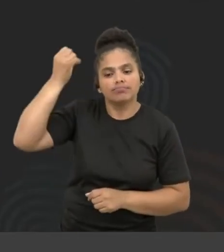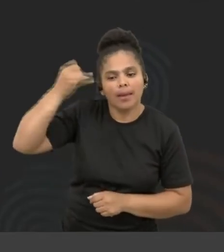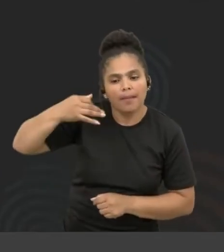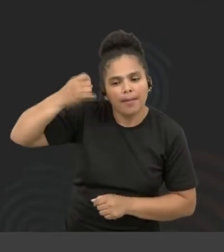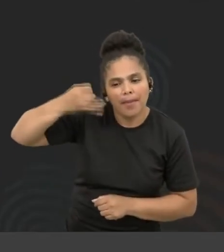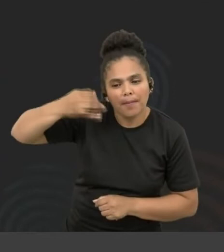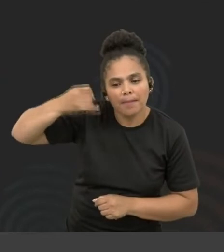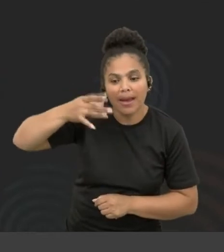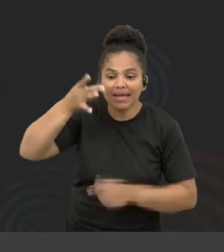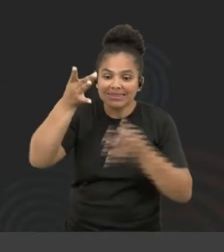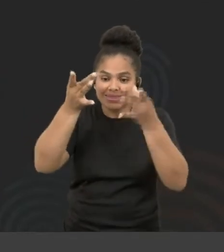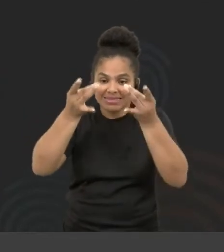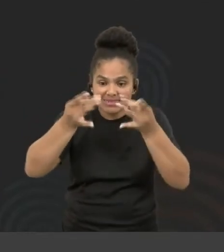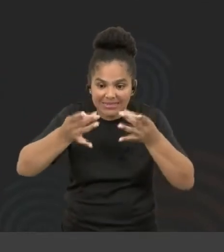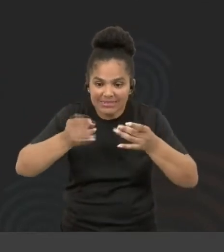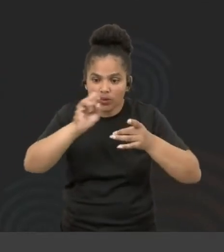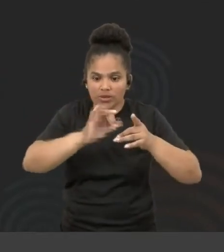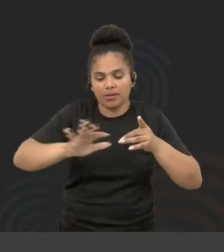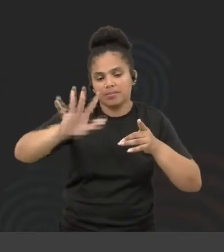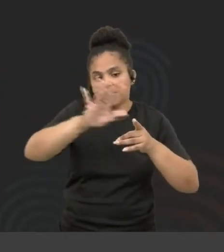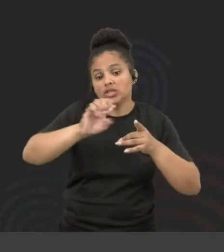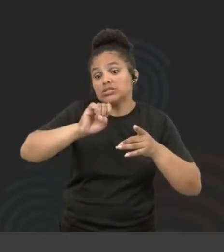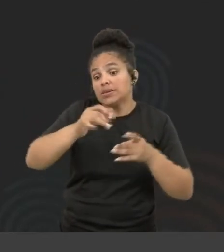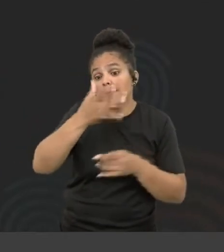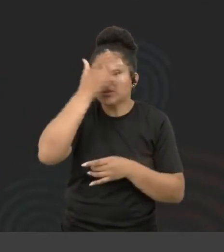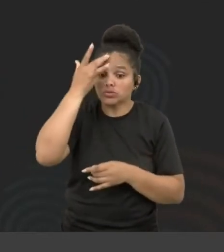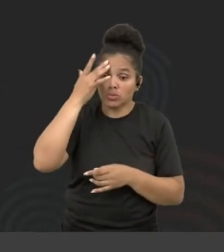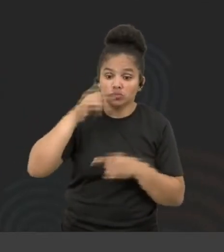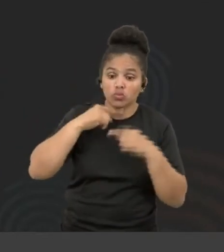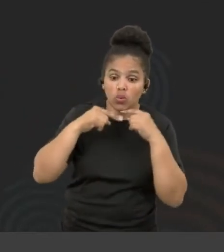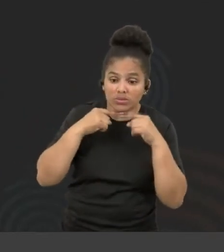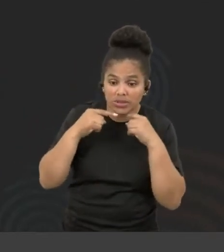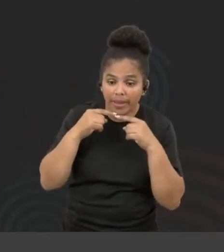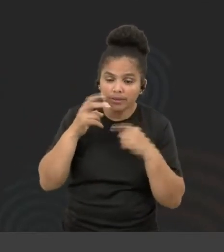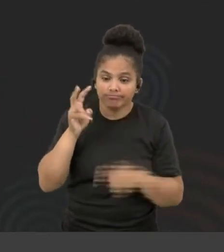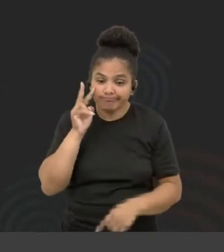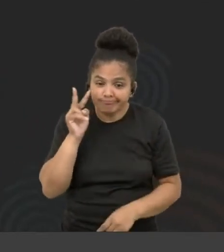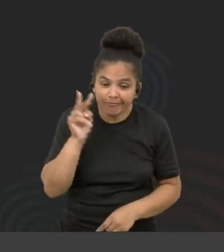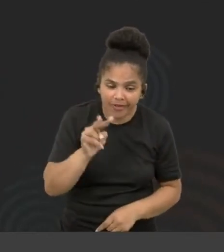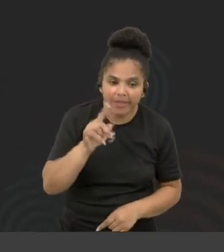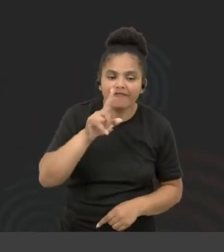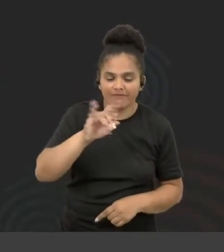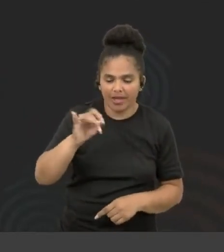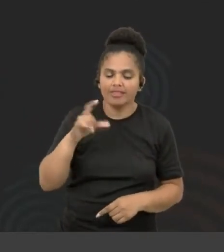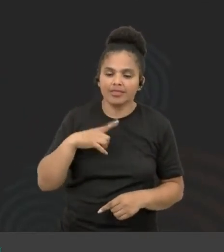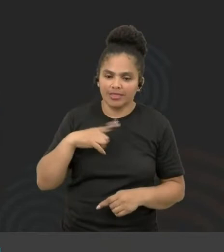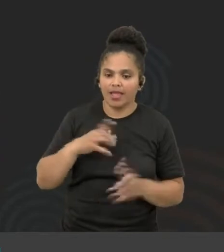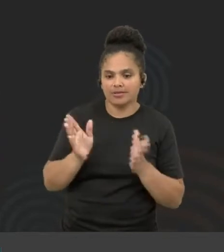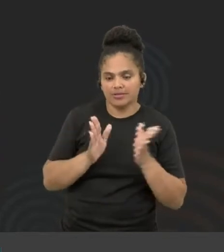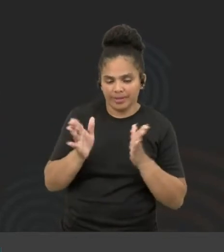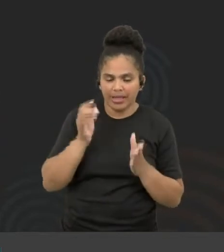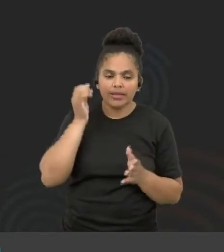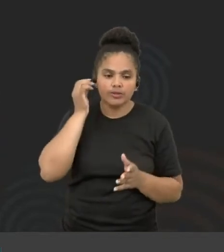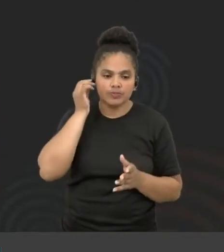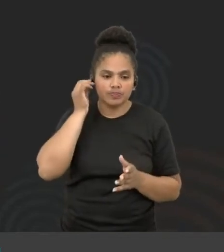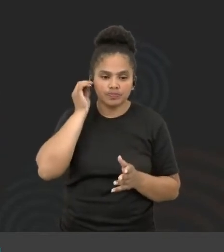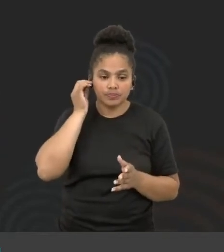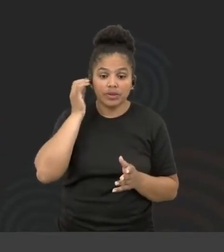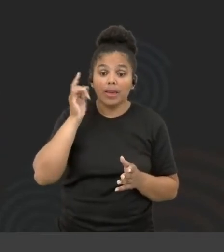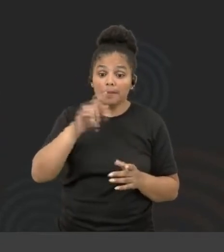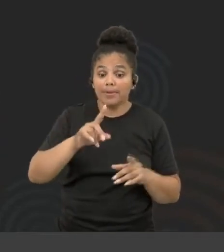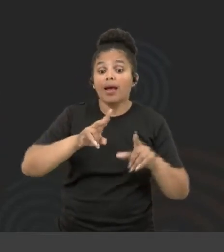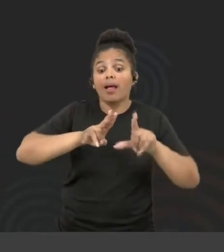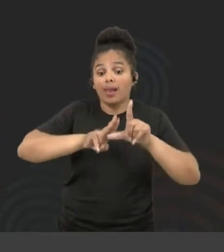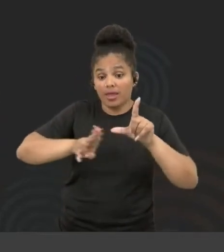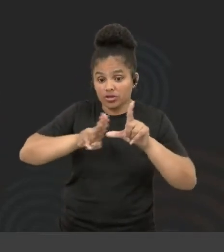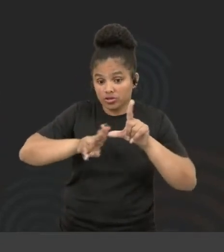vai para o texto alternativo para quem não está conseguindo enxergar e está utilizando um leitor de tela. Para legendas, você precisa subir um tipo de